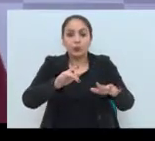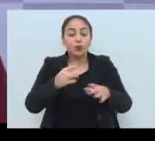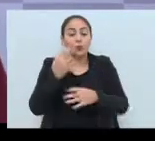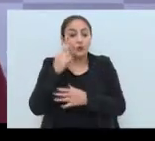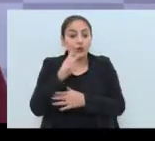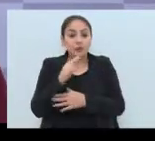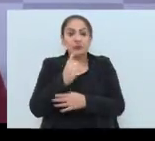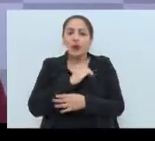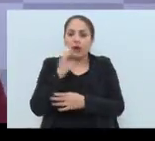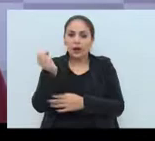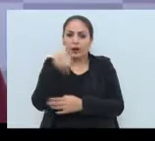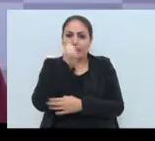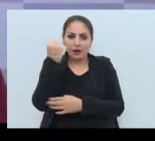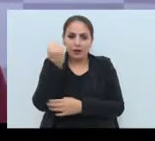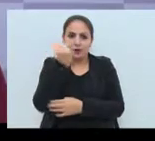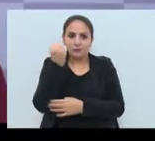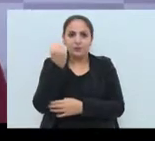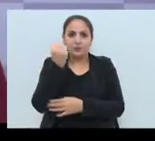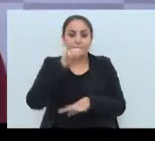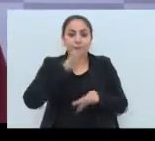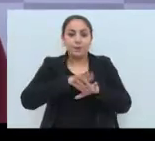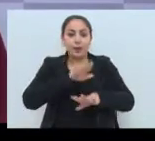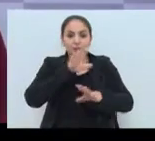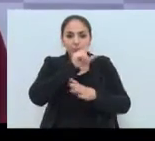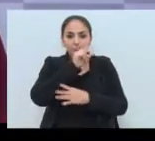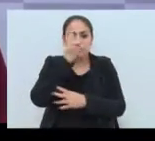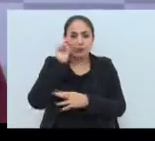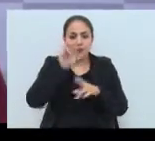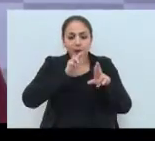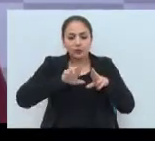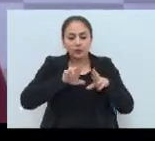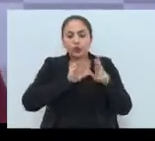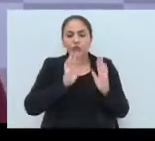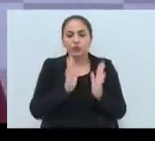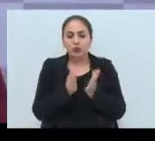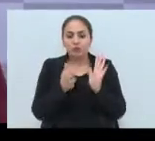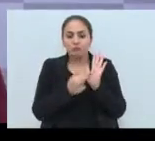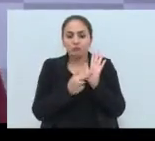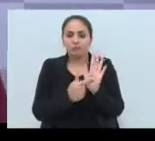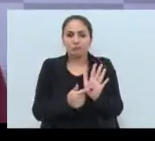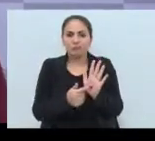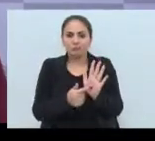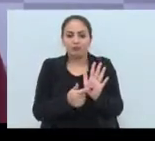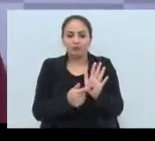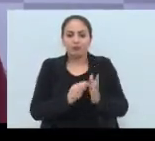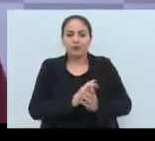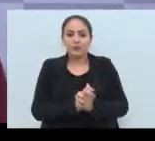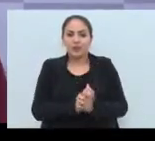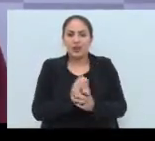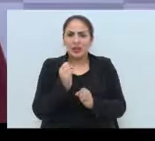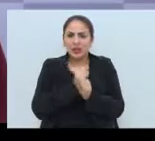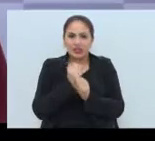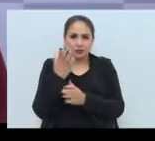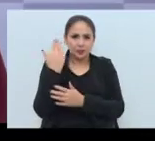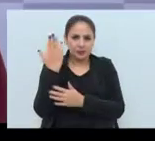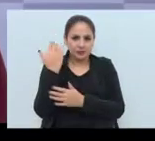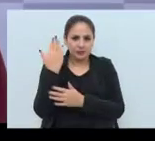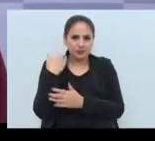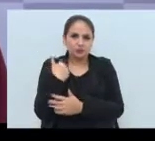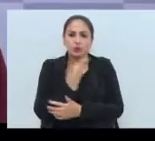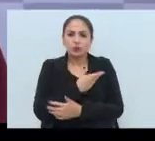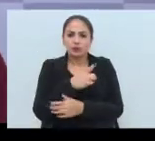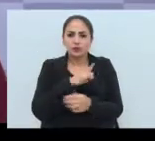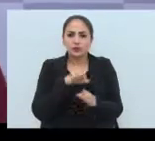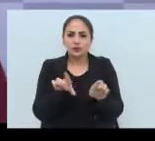local. O caso é grave, né? Outros municípios da região já estão apontando. E o ano